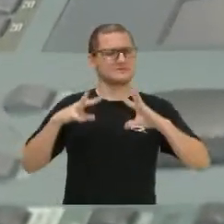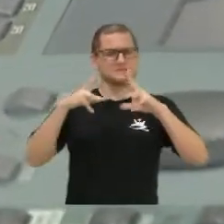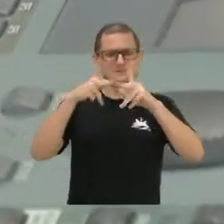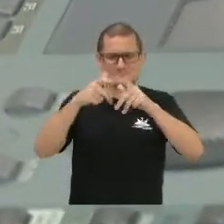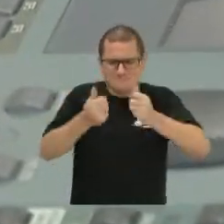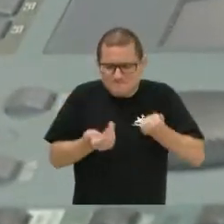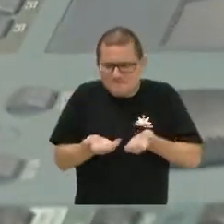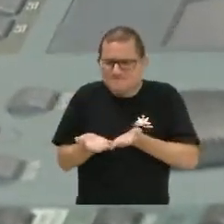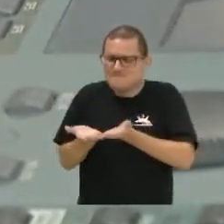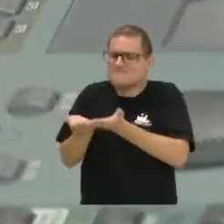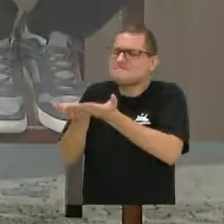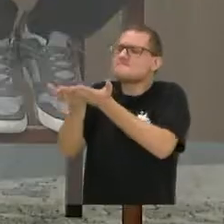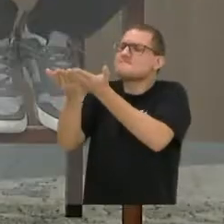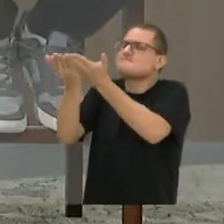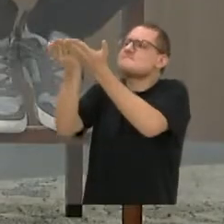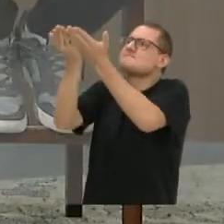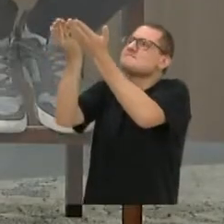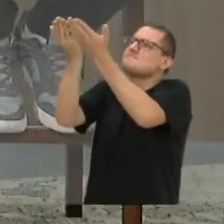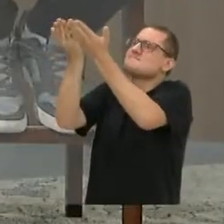meu sofrer